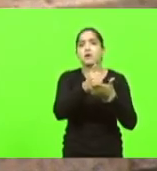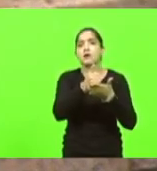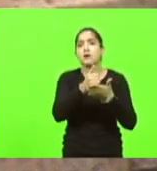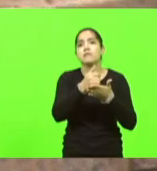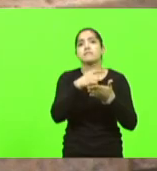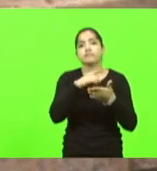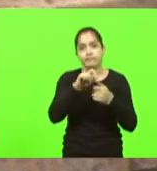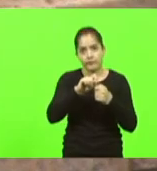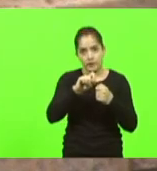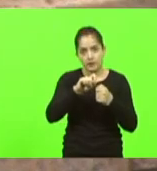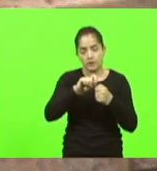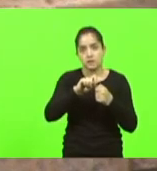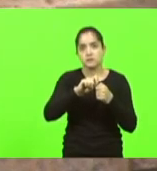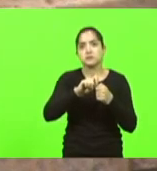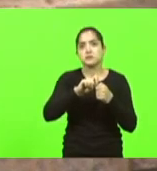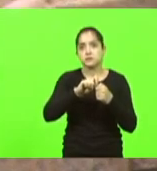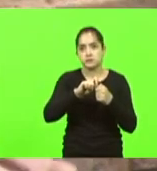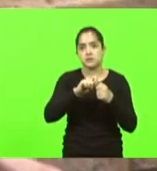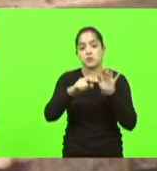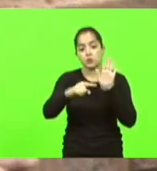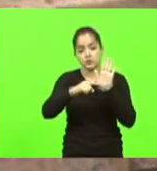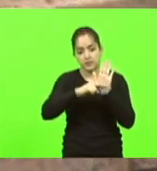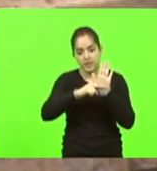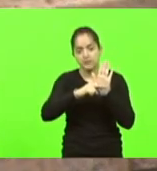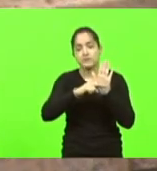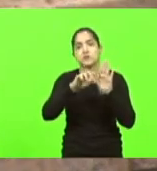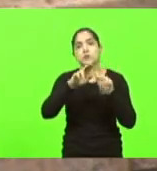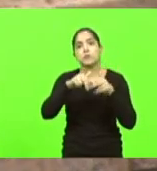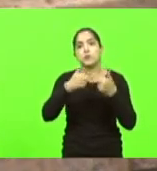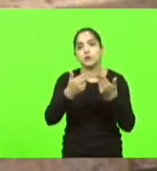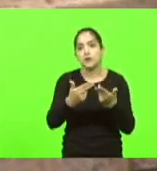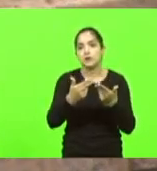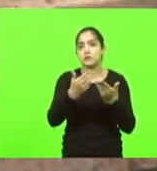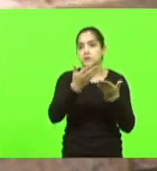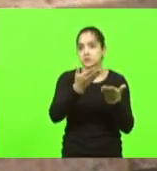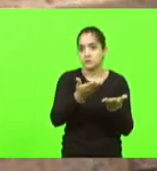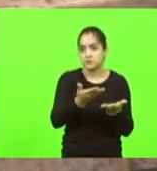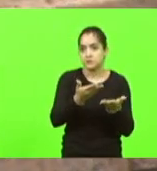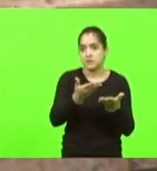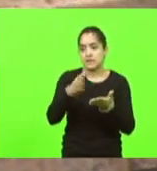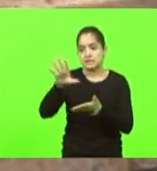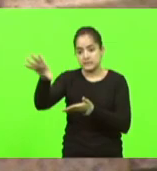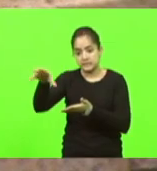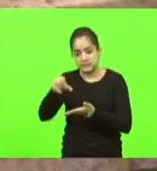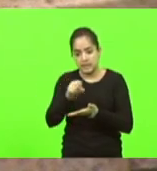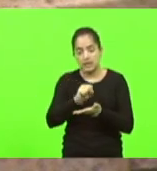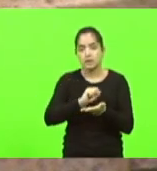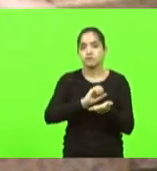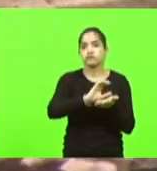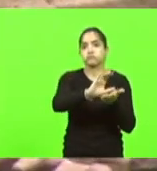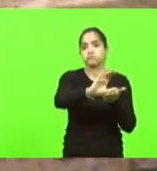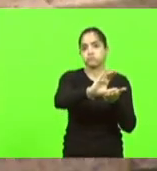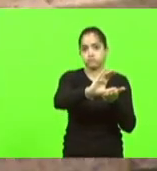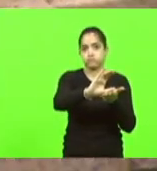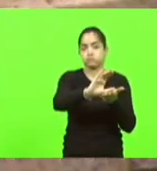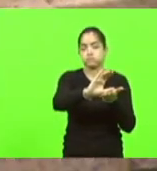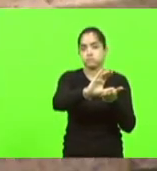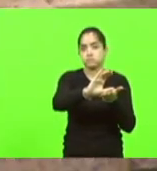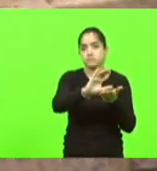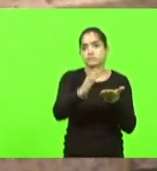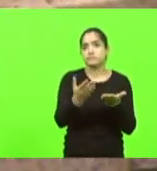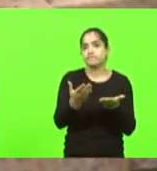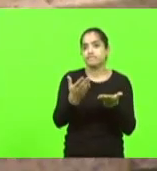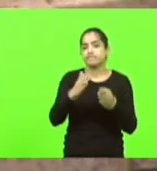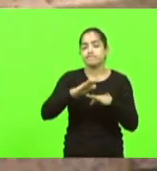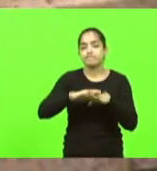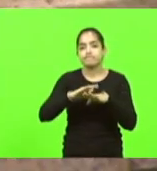faz é fazer aporte o deve ter justamente um outro sai sai do Tesouro isso aí é aportado do Tesouro e